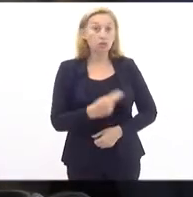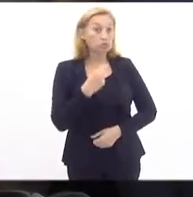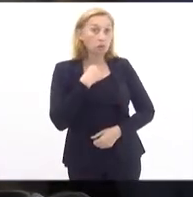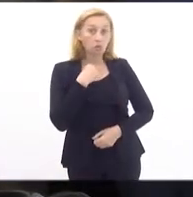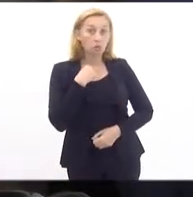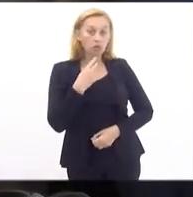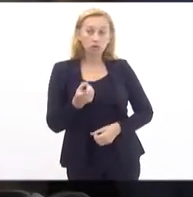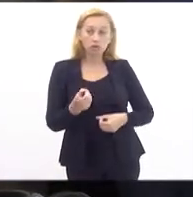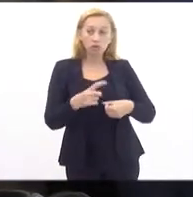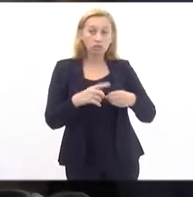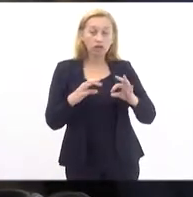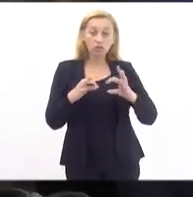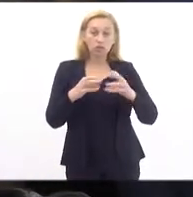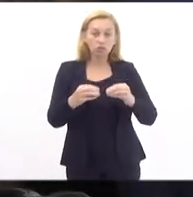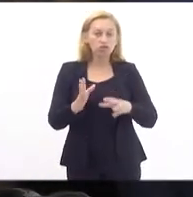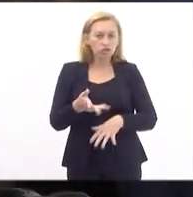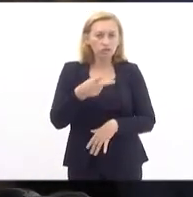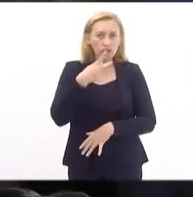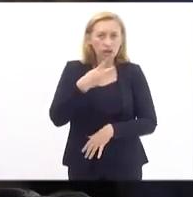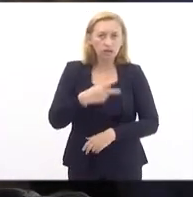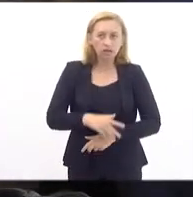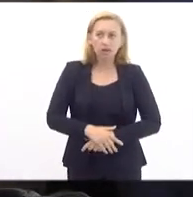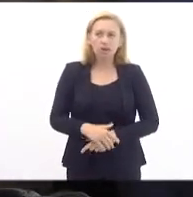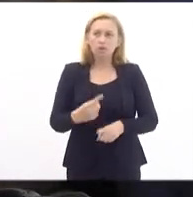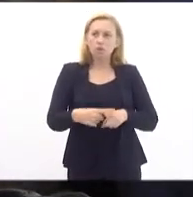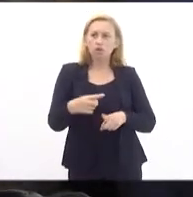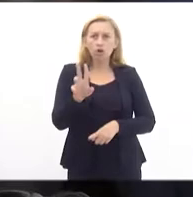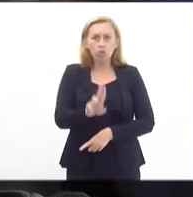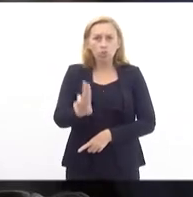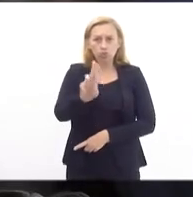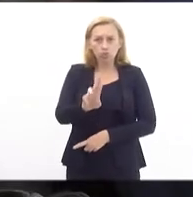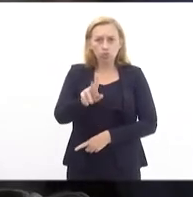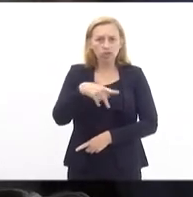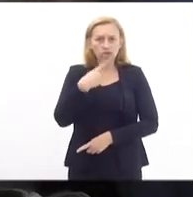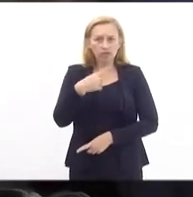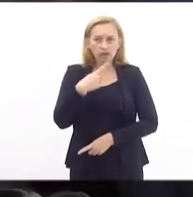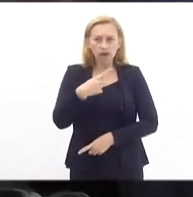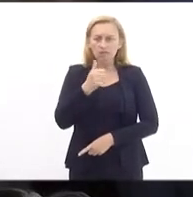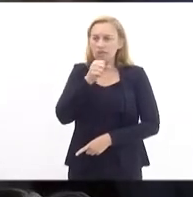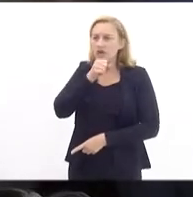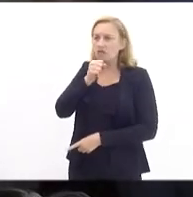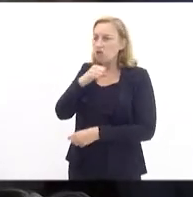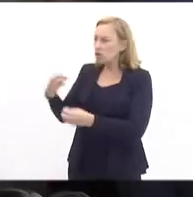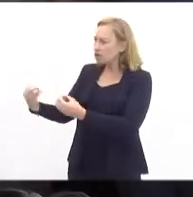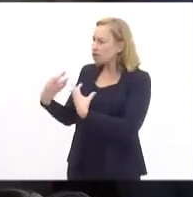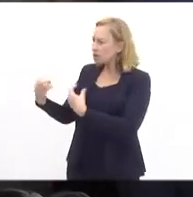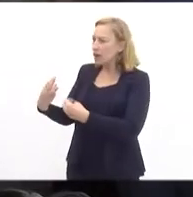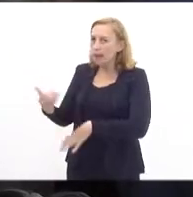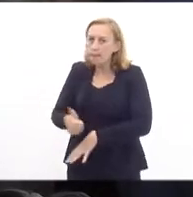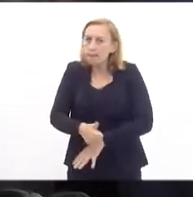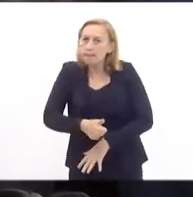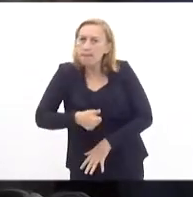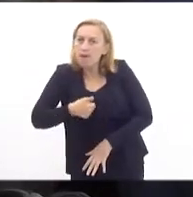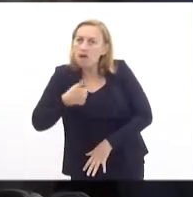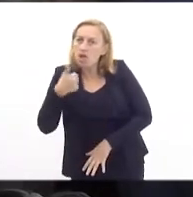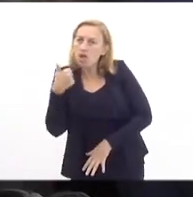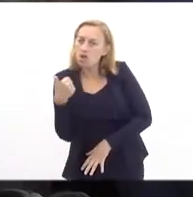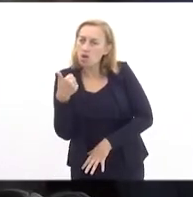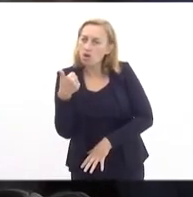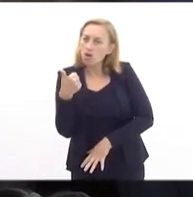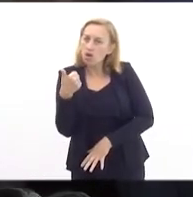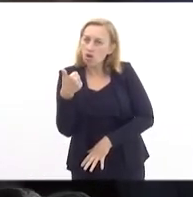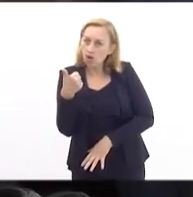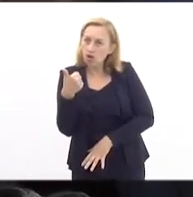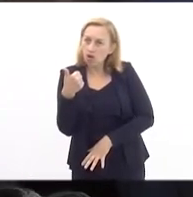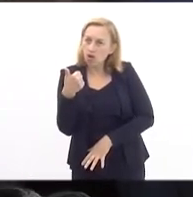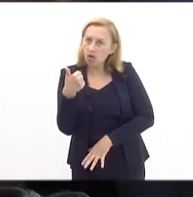atrás. Porque eu uso um ditado na qual minha avó dizia: melhor pingar do que secar.